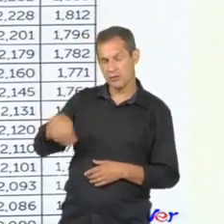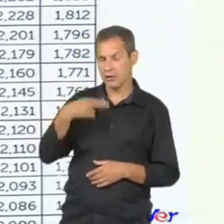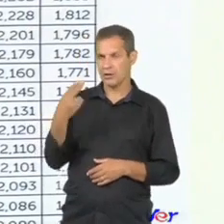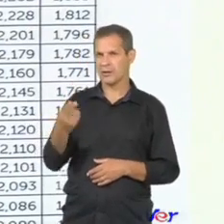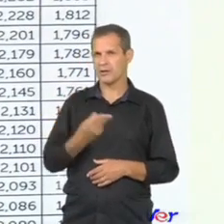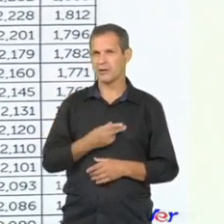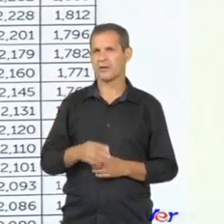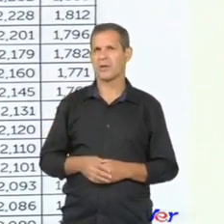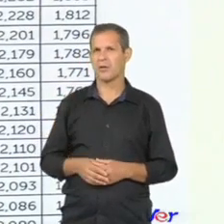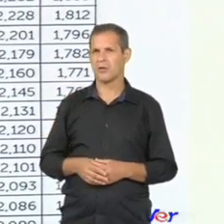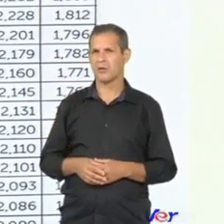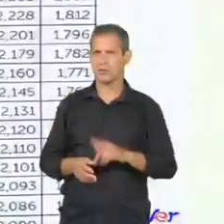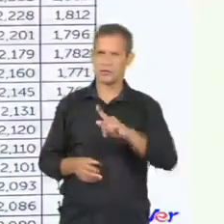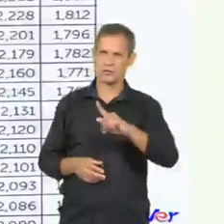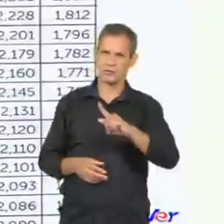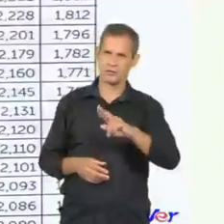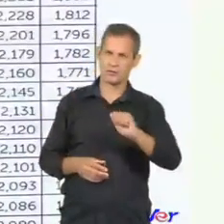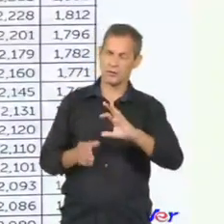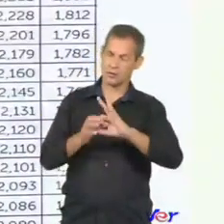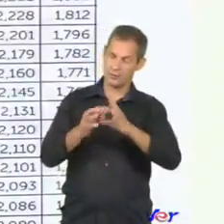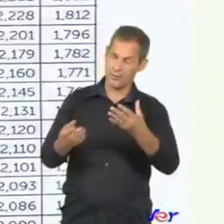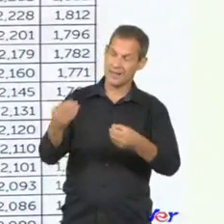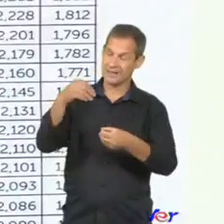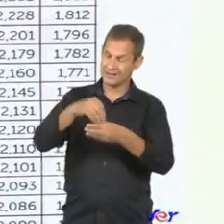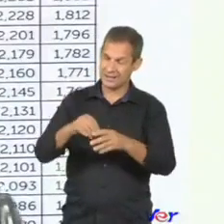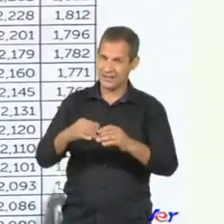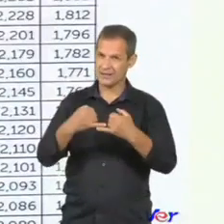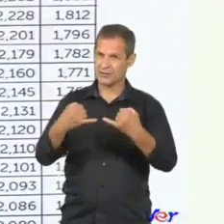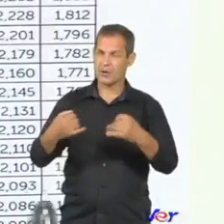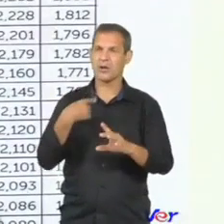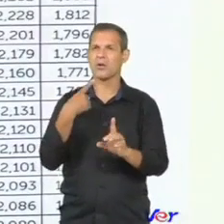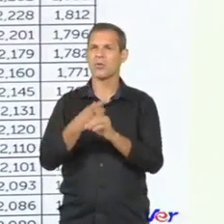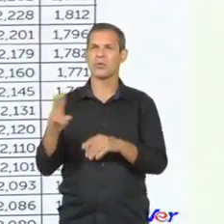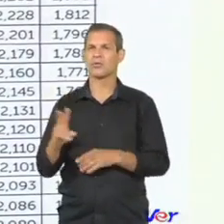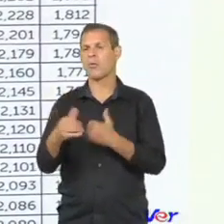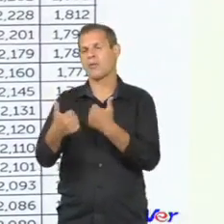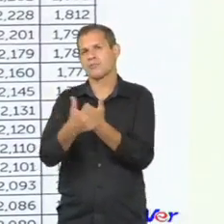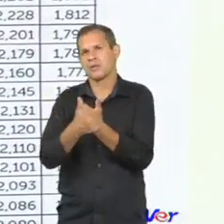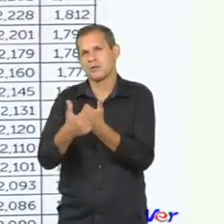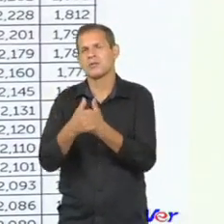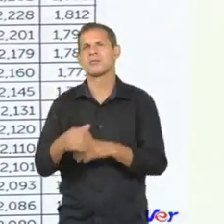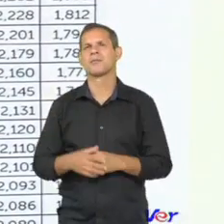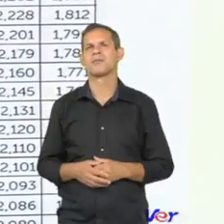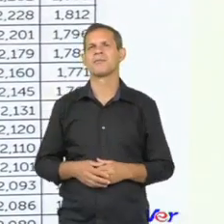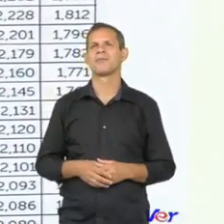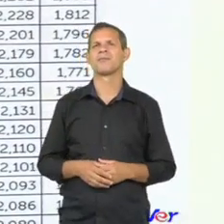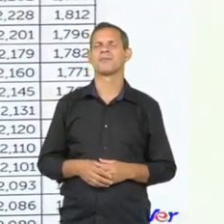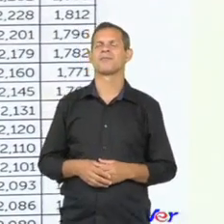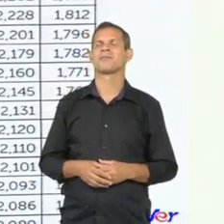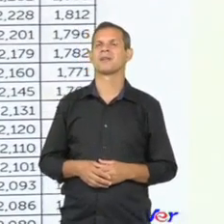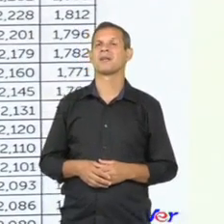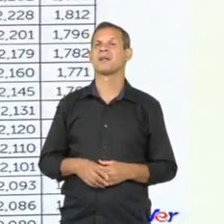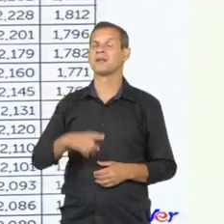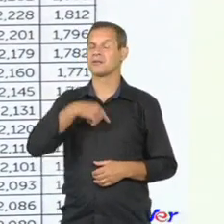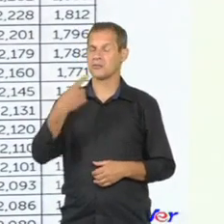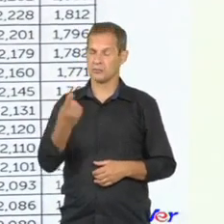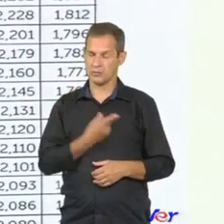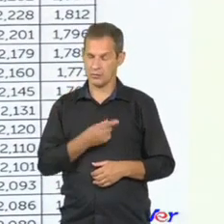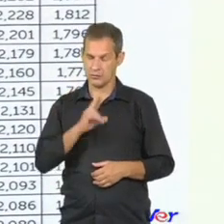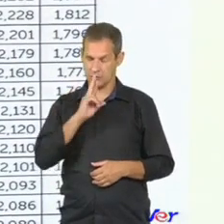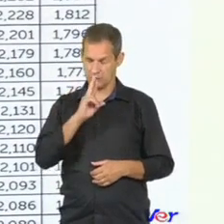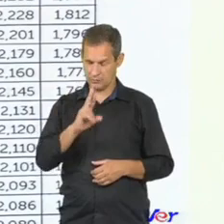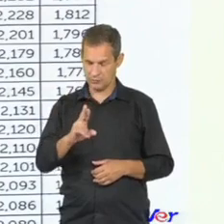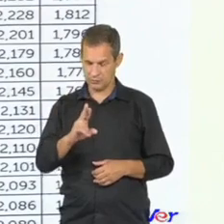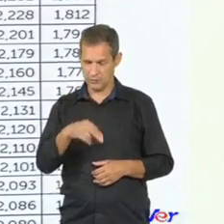nosso grau aqui de liberdade. Dentro da linha eu encontro o valor mais próximo que nós tivemos lá na